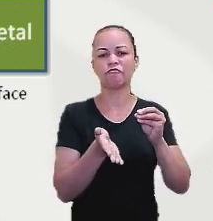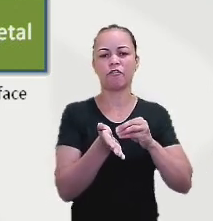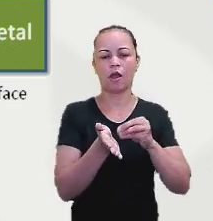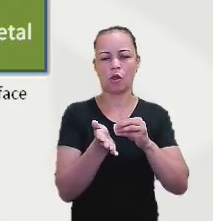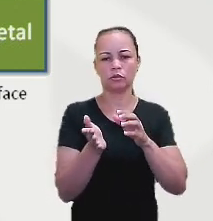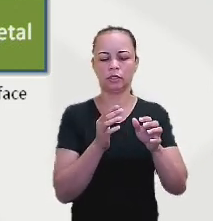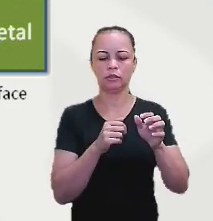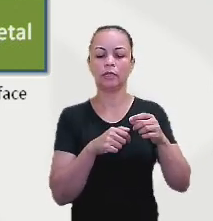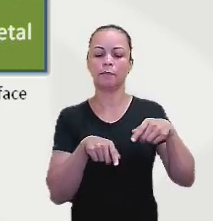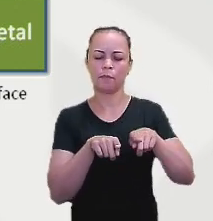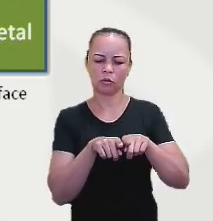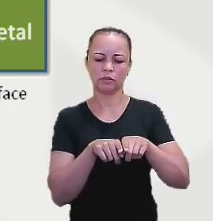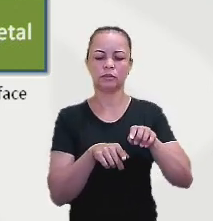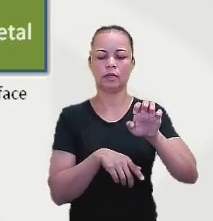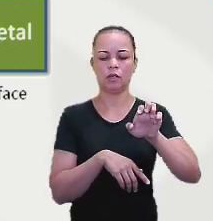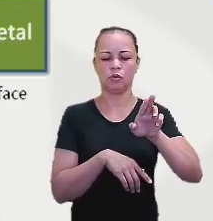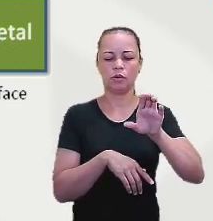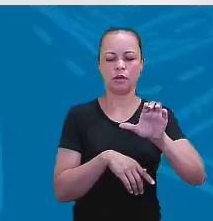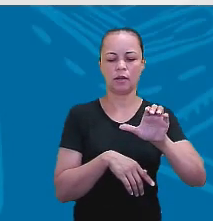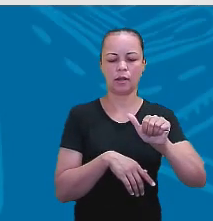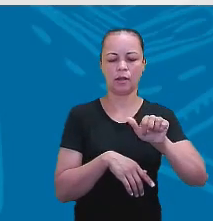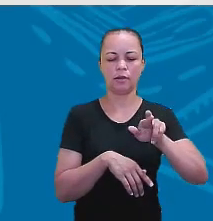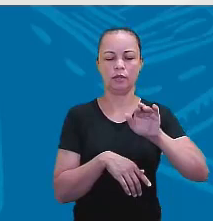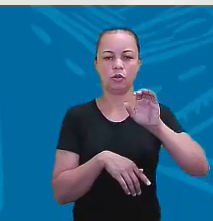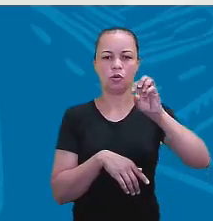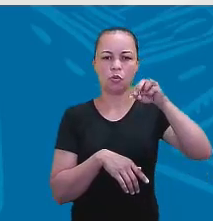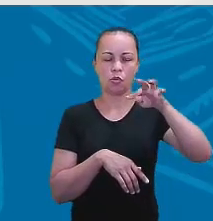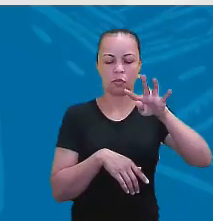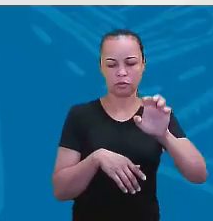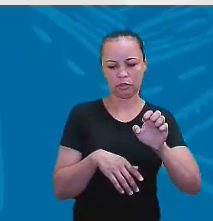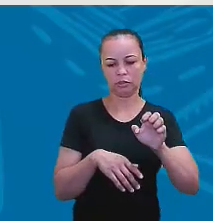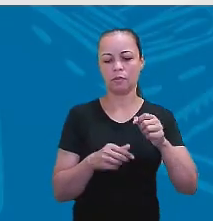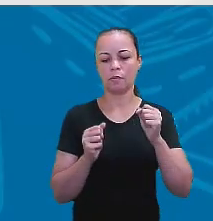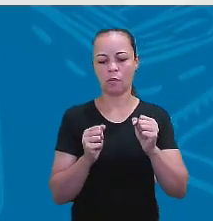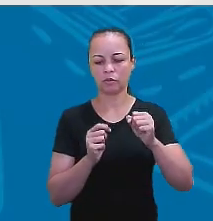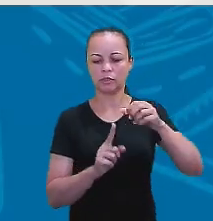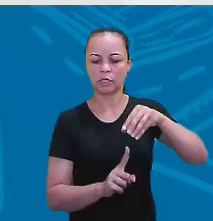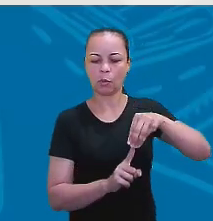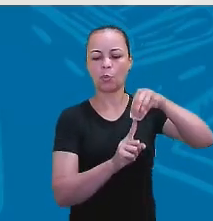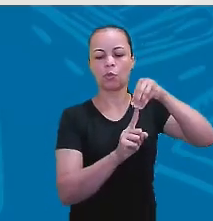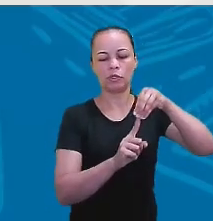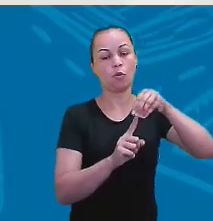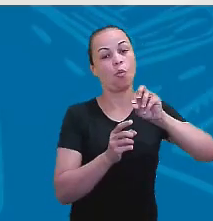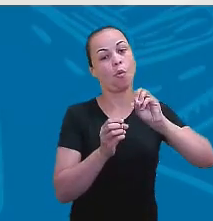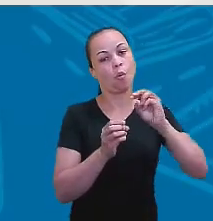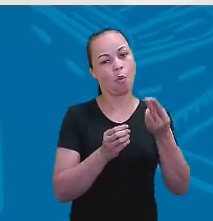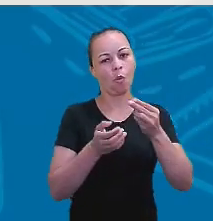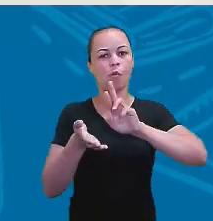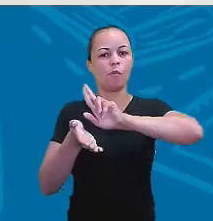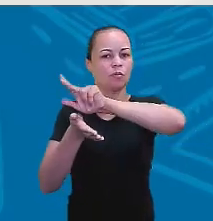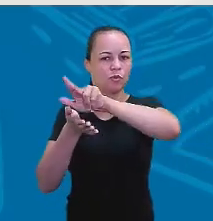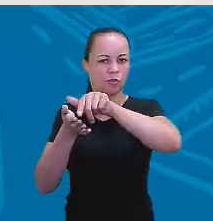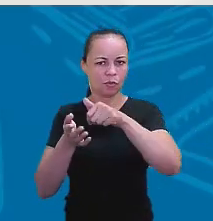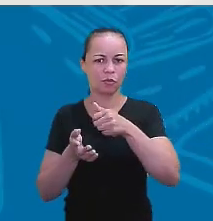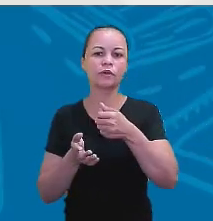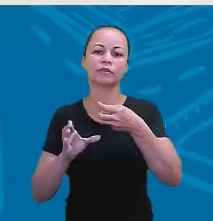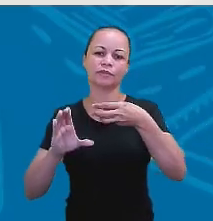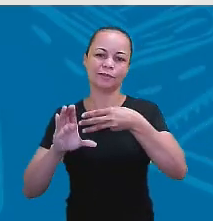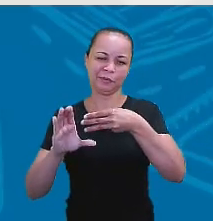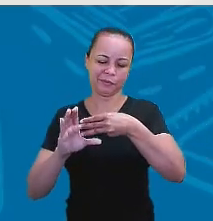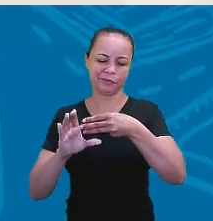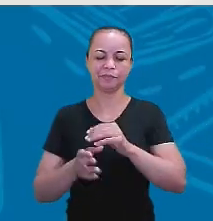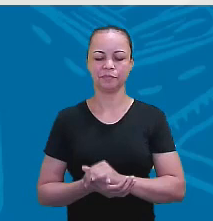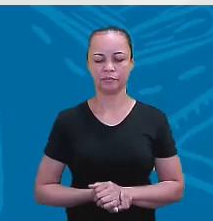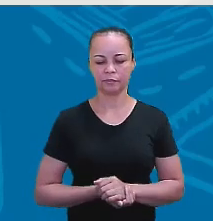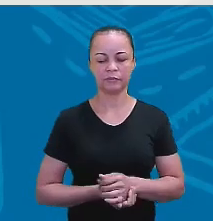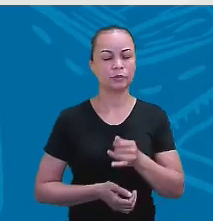ser pluricelulares. Agora deixa eu fazer aqui, volta aqui comigo, por favor, produção. Fungos, existem fungos que também são unicelulares. O exemplo